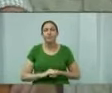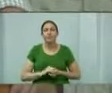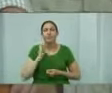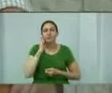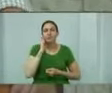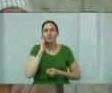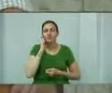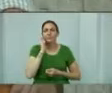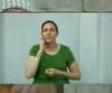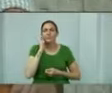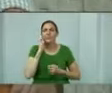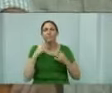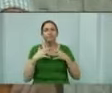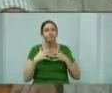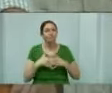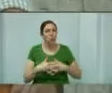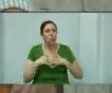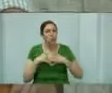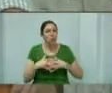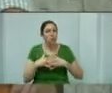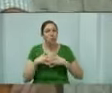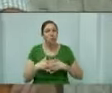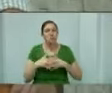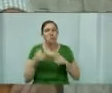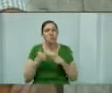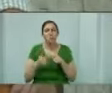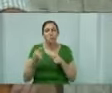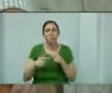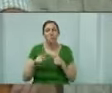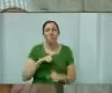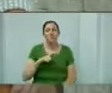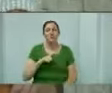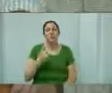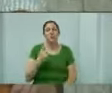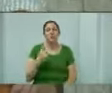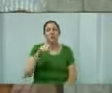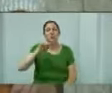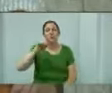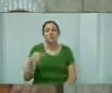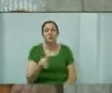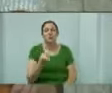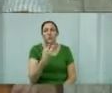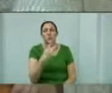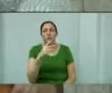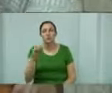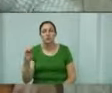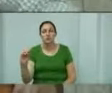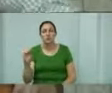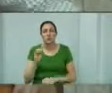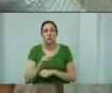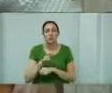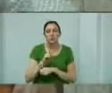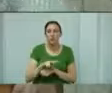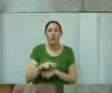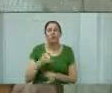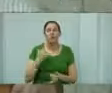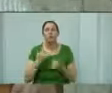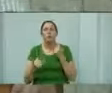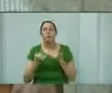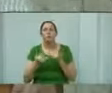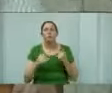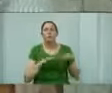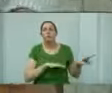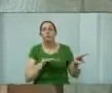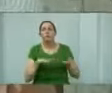grande e complexo problema que nós temos. 2.200 vagas nós temos disponíveis hoje na nossa... Bom, da onde que está vindo? Por exemplo, semana